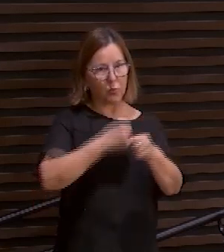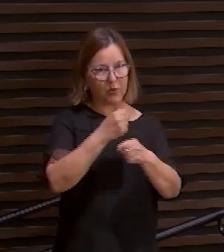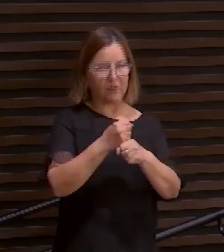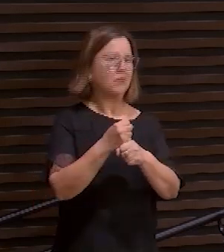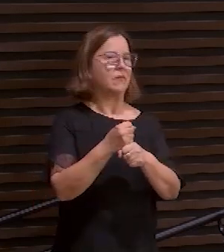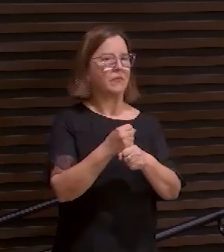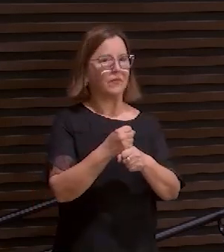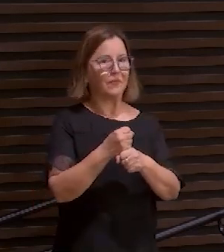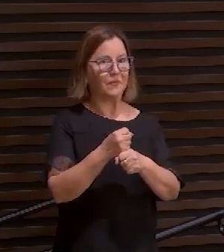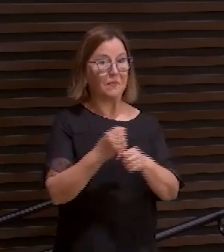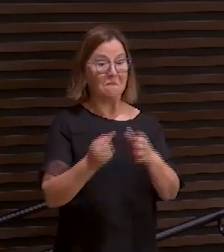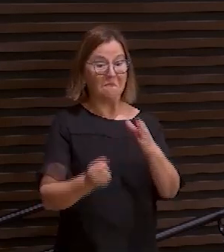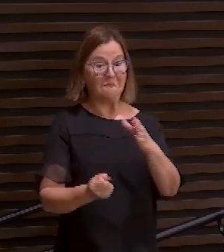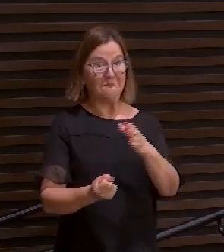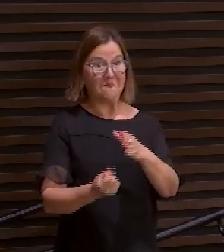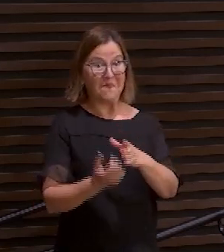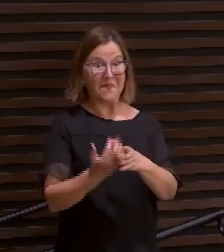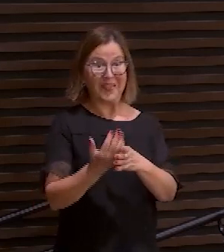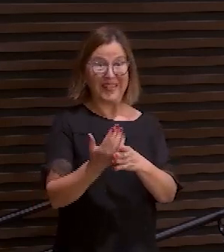nasceu.